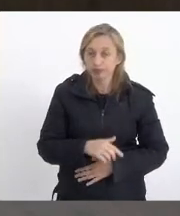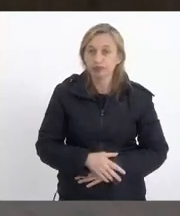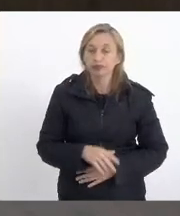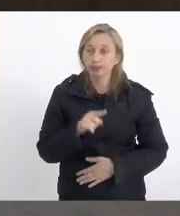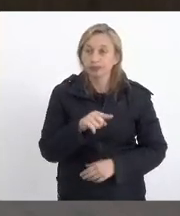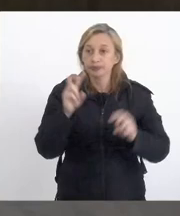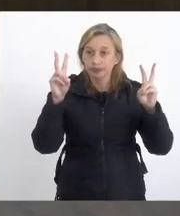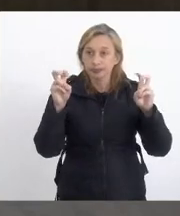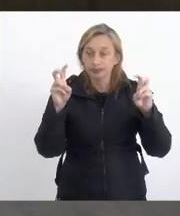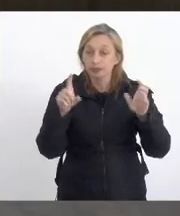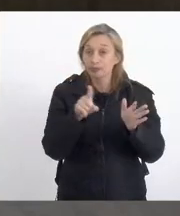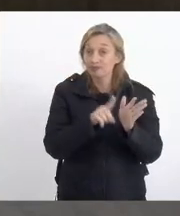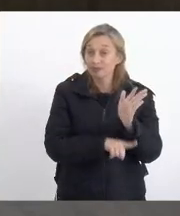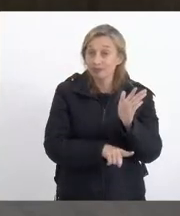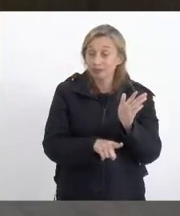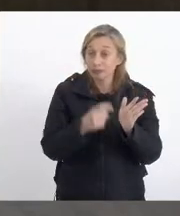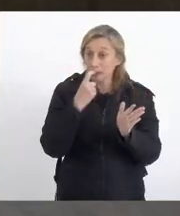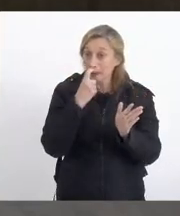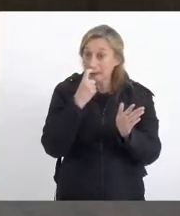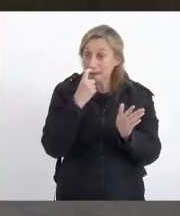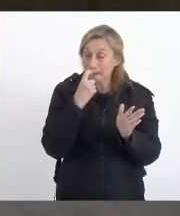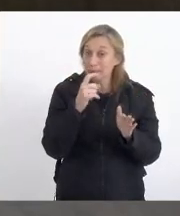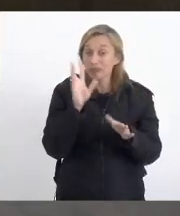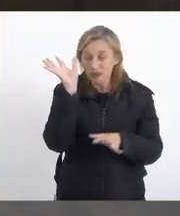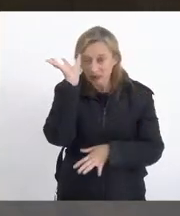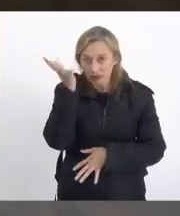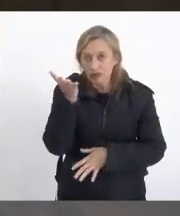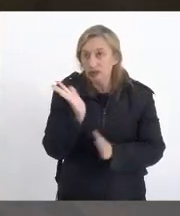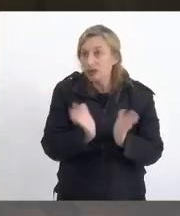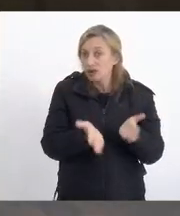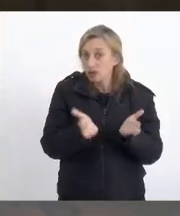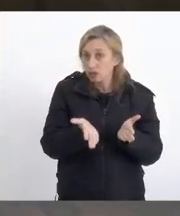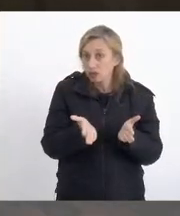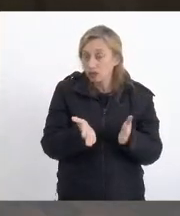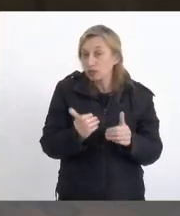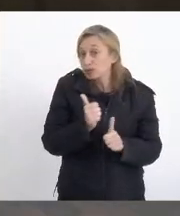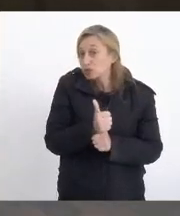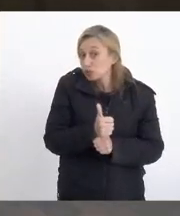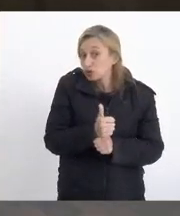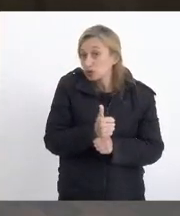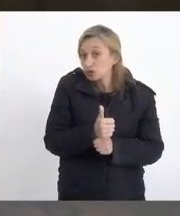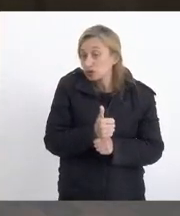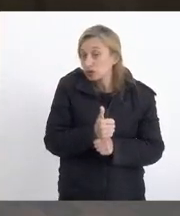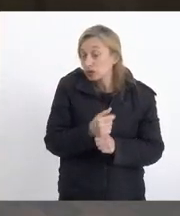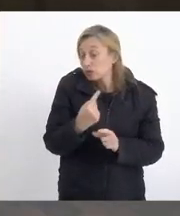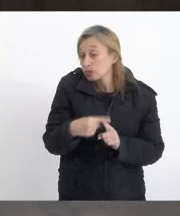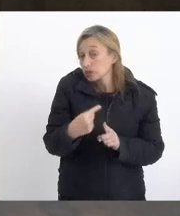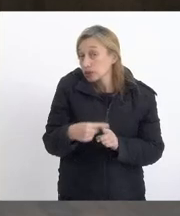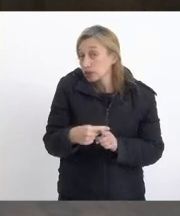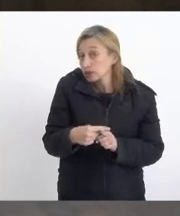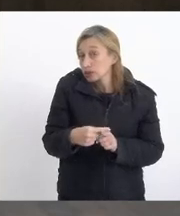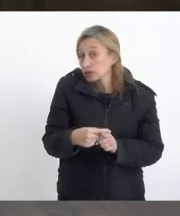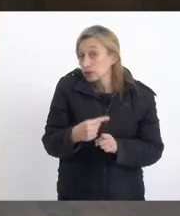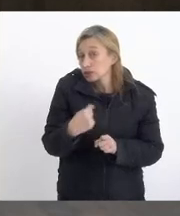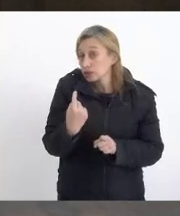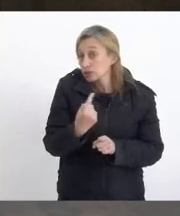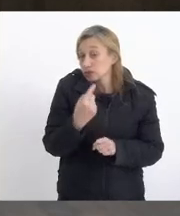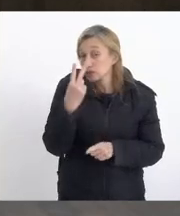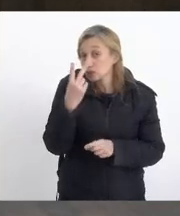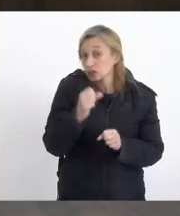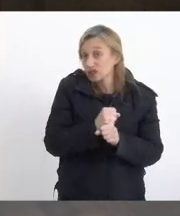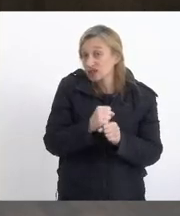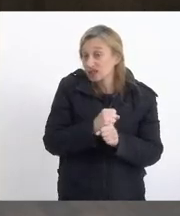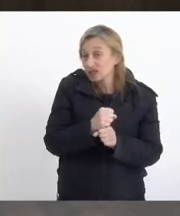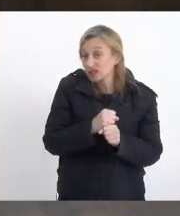essa questão do desconto ela já seja resolvida agora no substitutivo, porque nós estamos há 2 anos